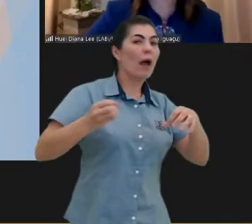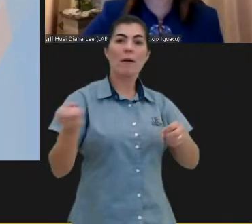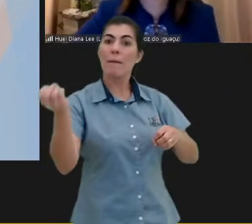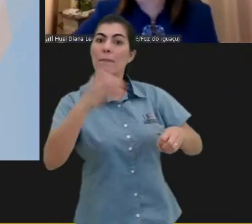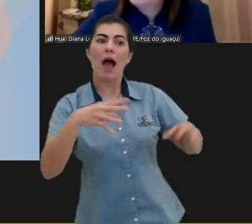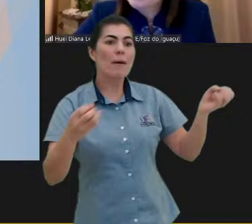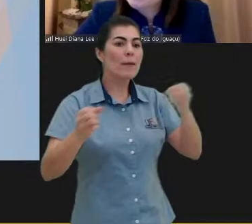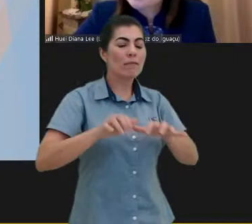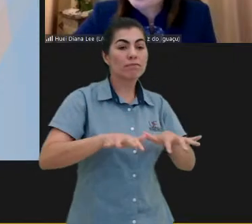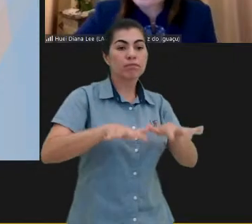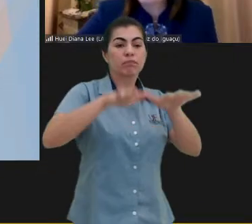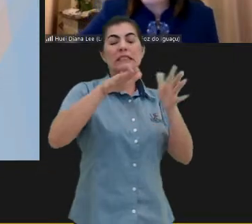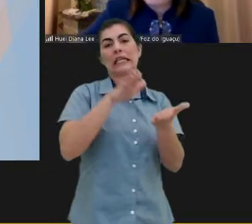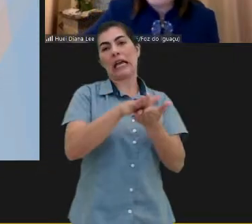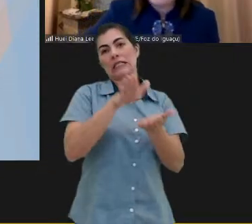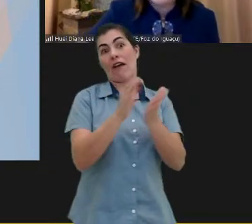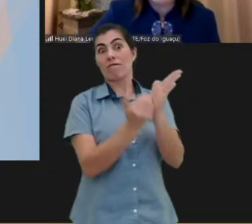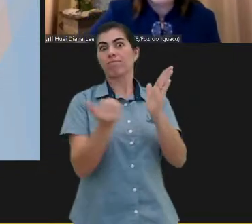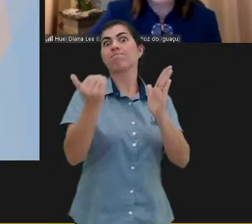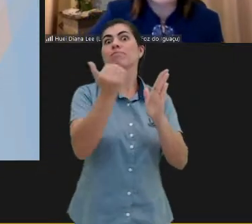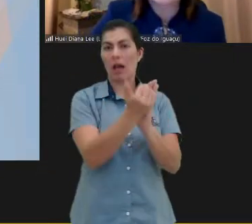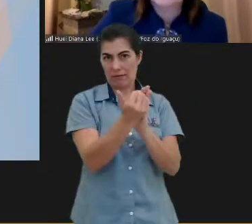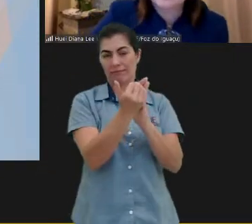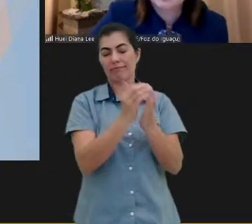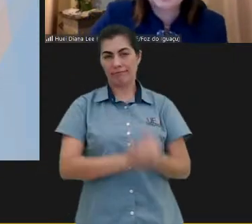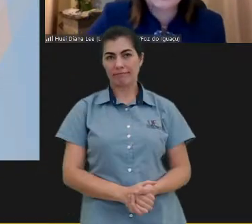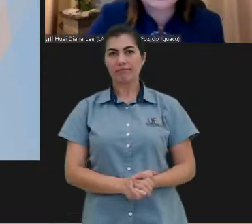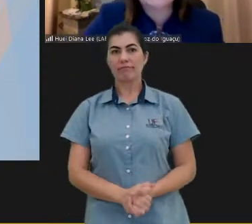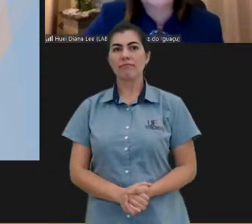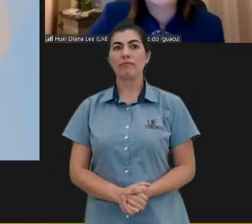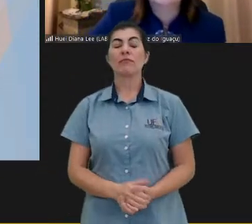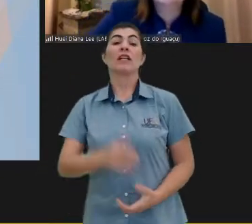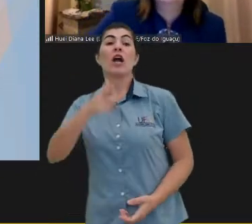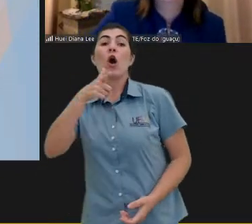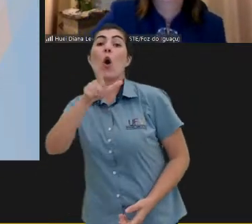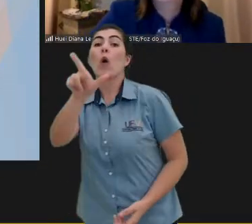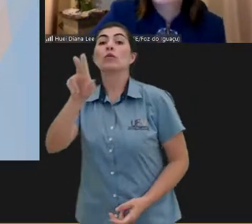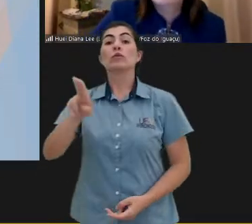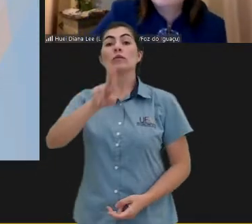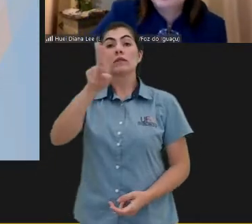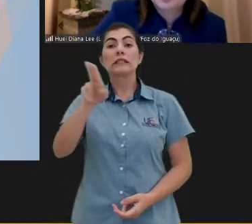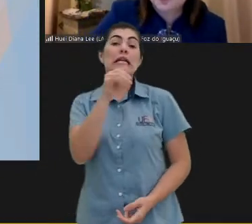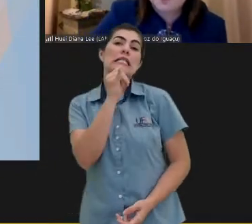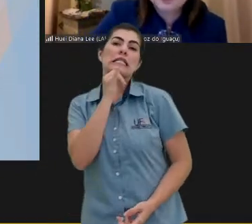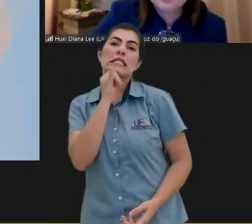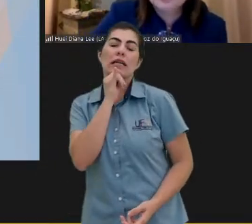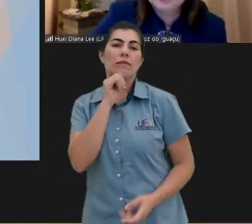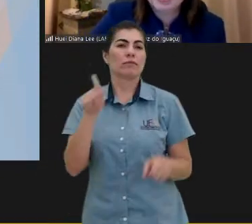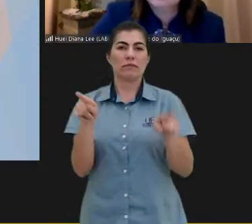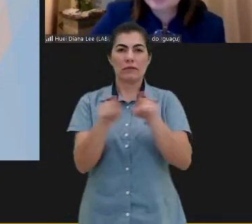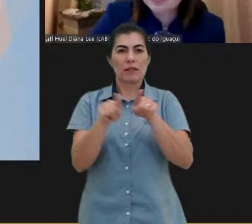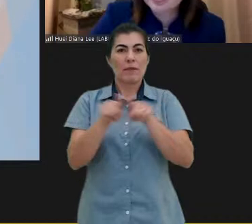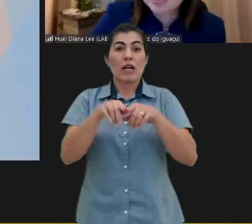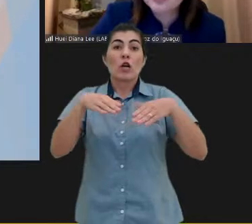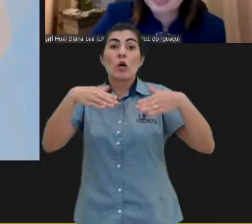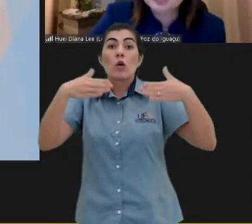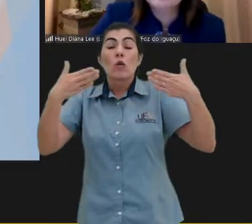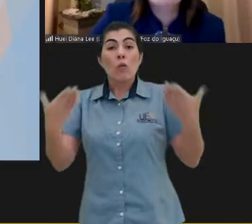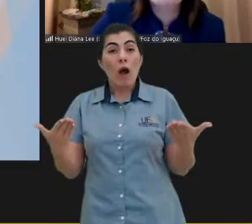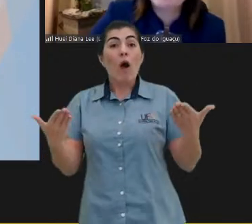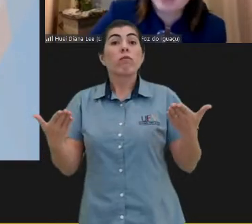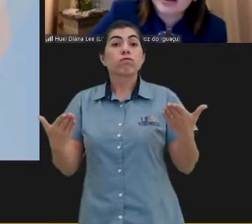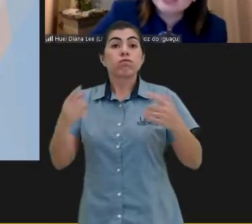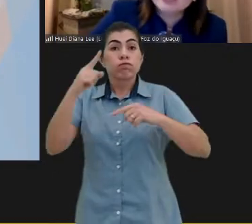Que outras aplicações a gente pode ter com Big Data, né, com mineração de dados? Por exemplo, qual produto de alta